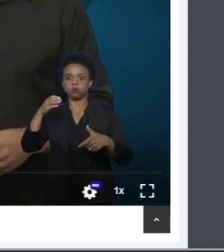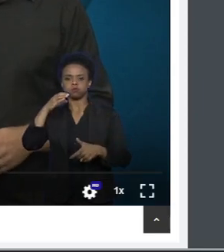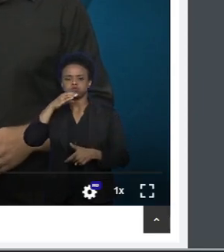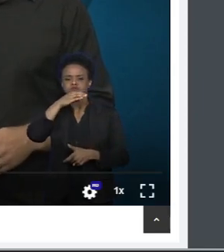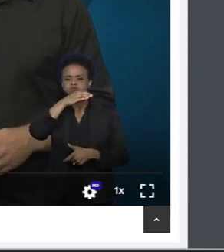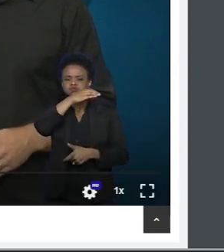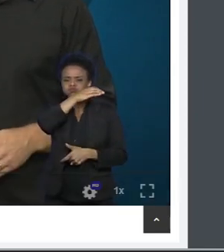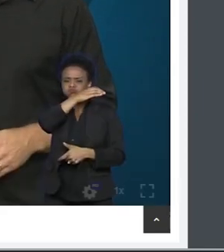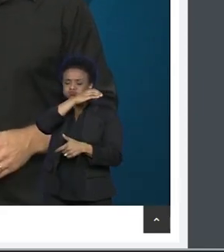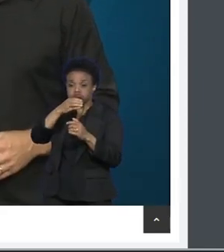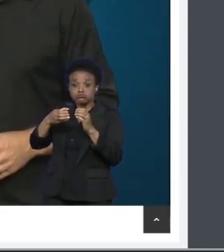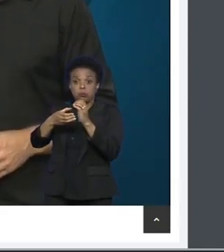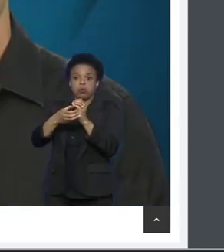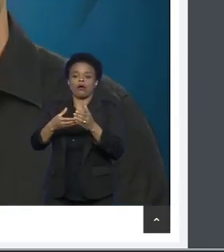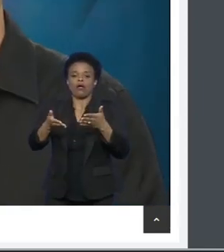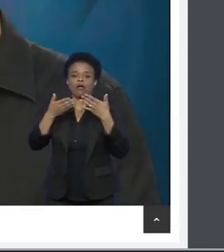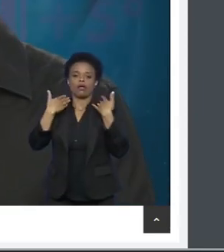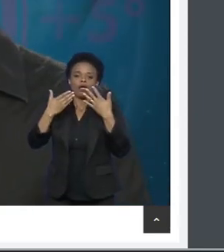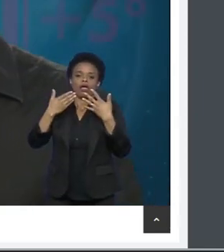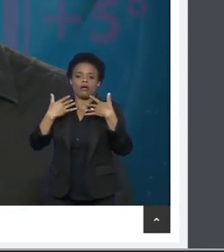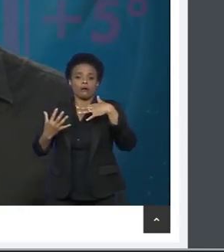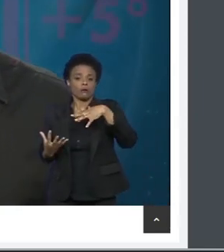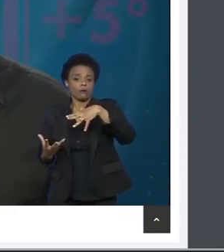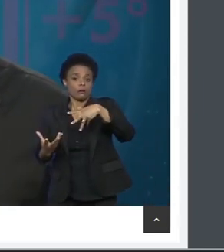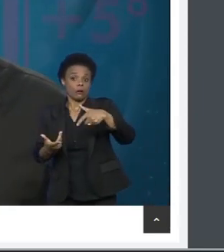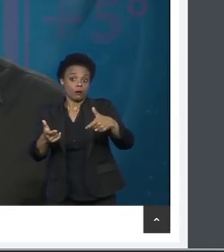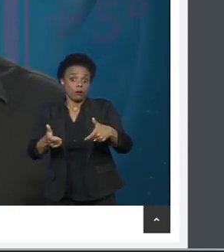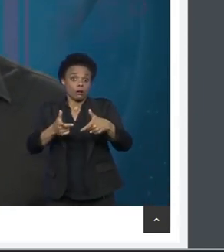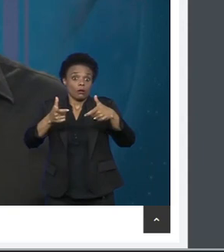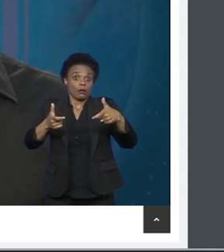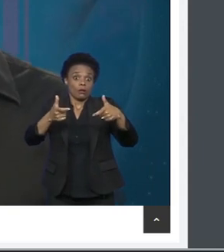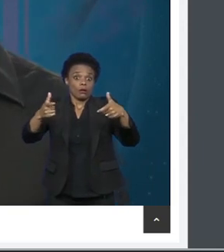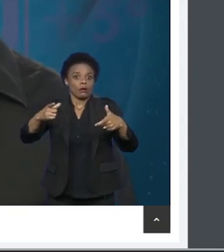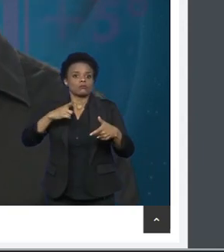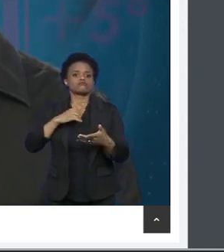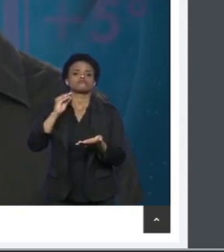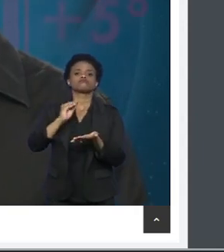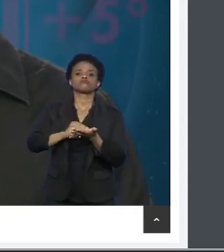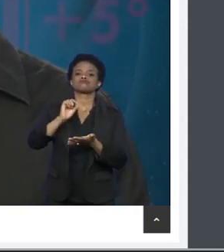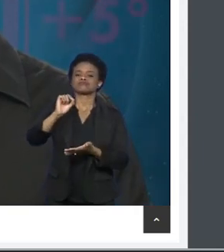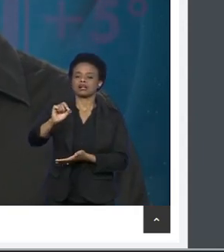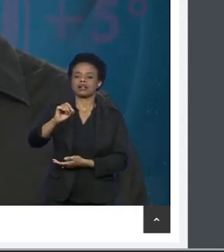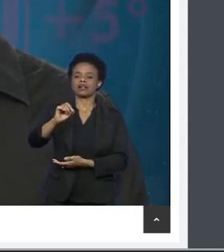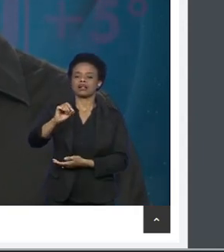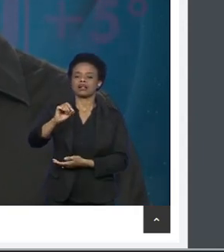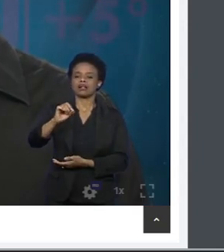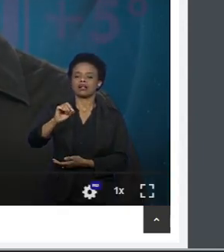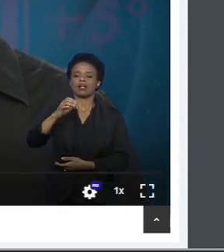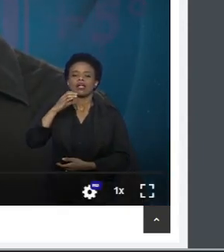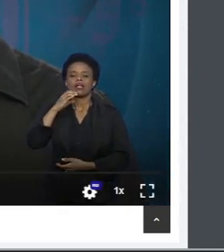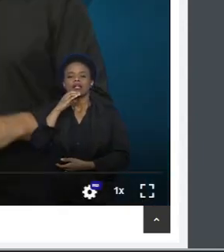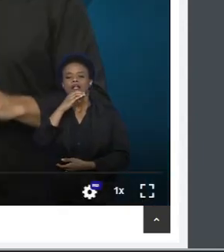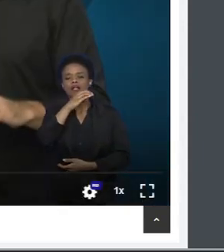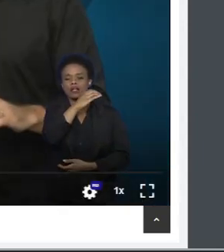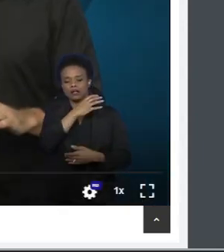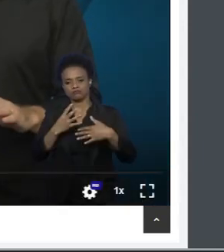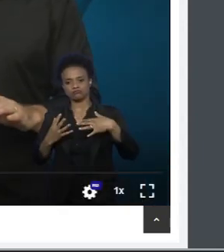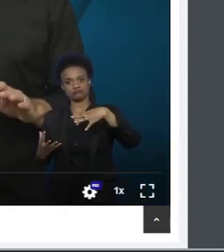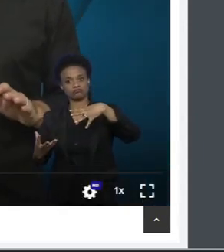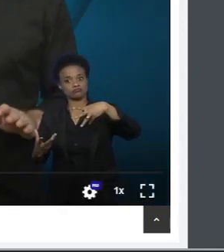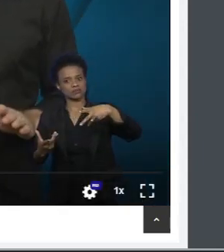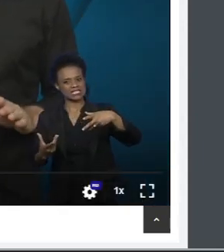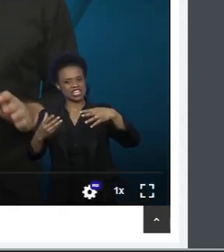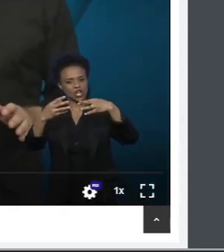prende o calor na atmosfera da Terra. Esse aumento tem causado, por exemplo, o aquecimento do planeta. Apesar